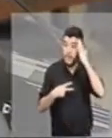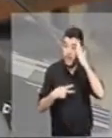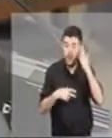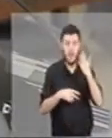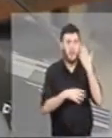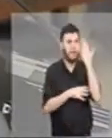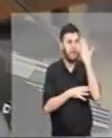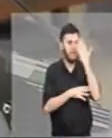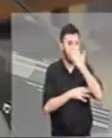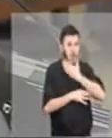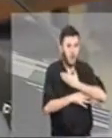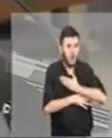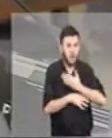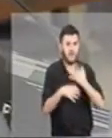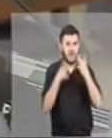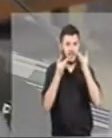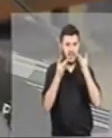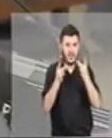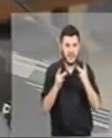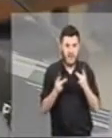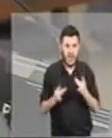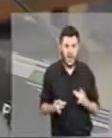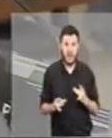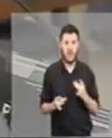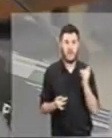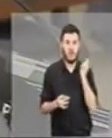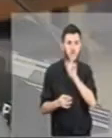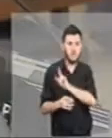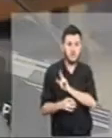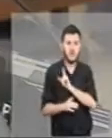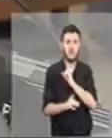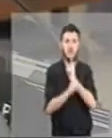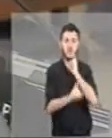validade. Não está em discussão aqui